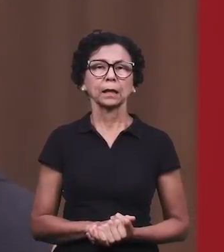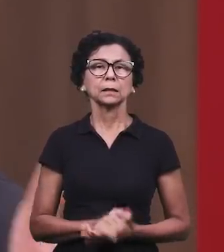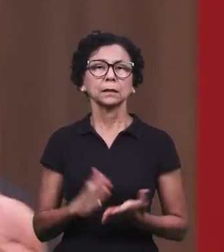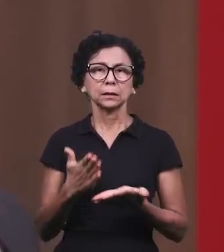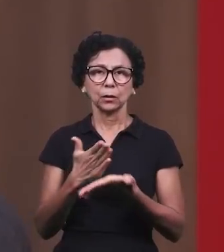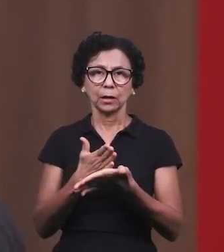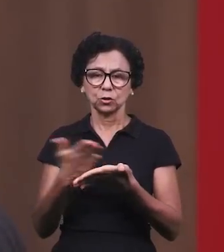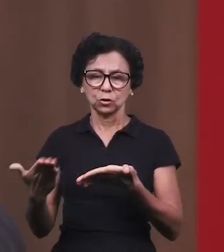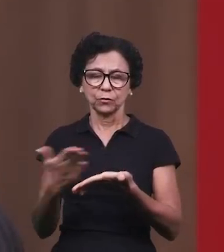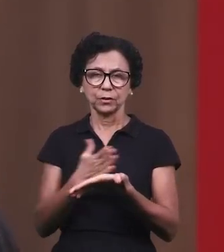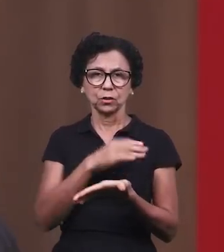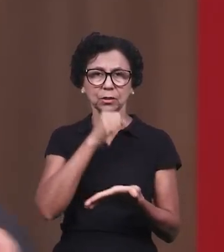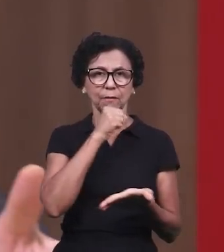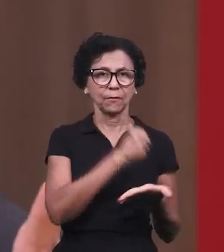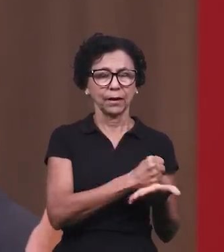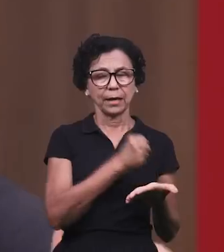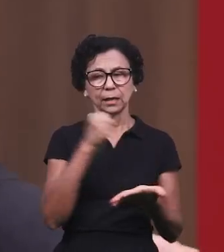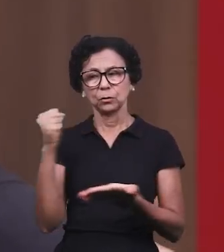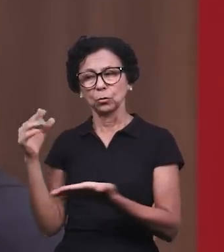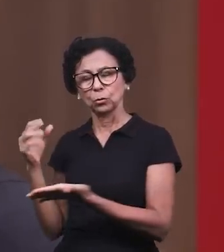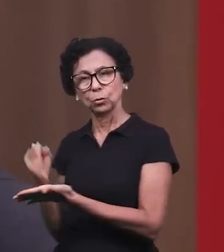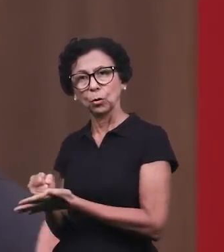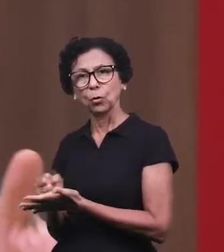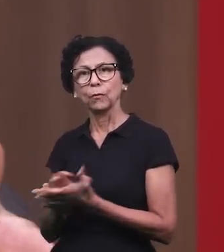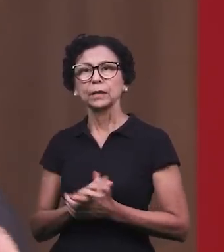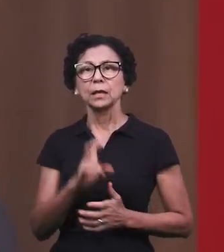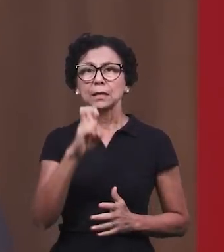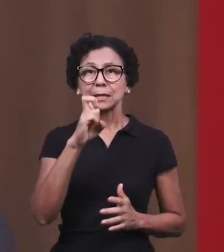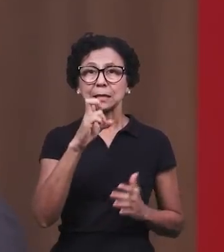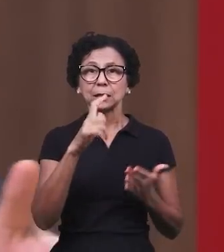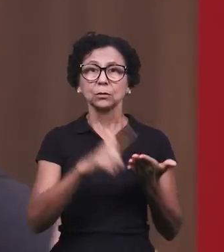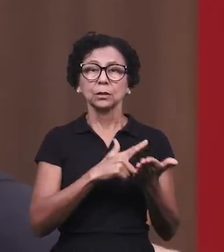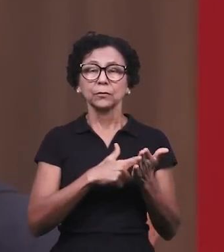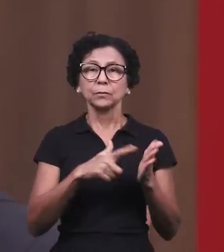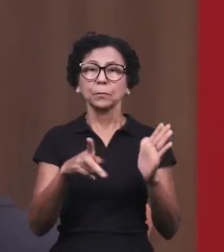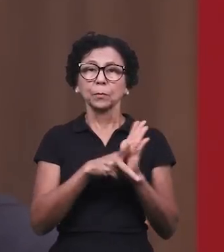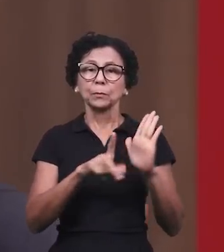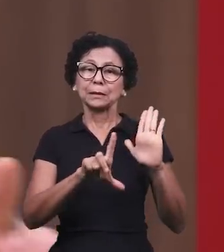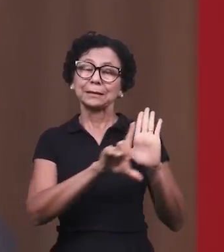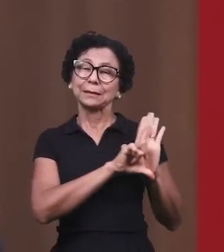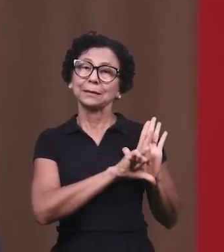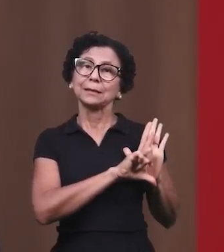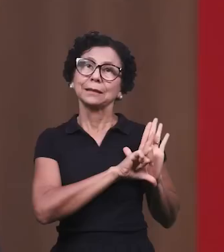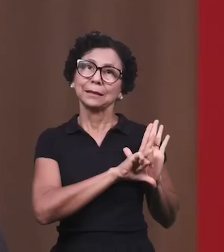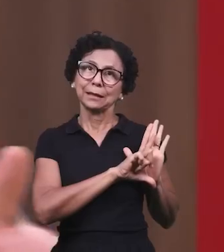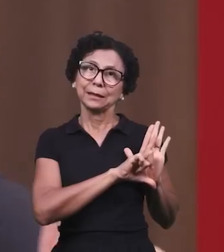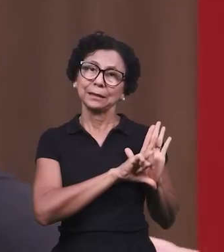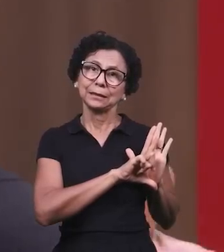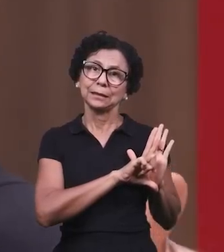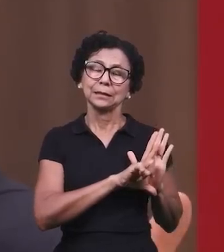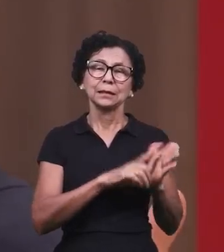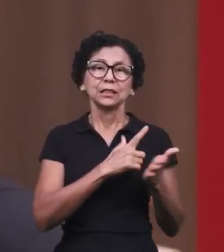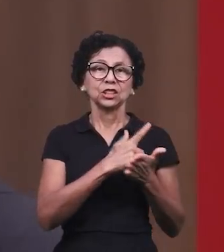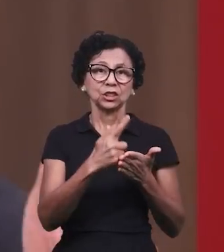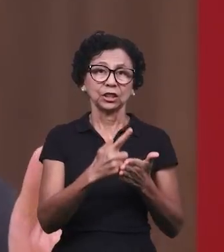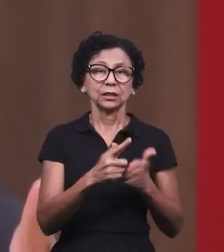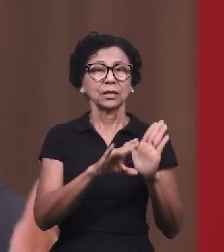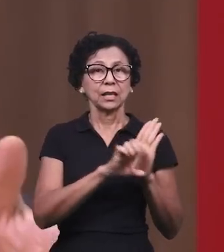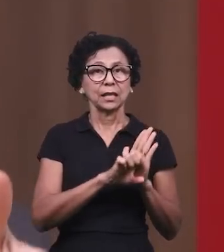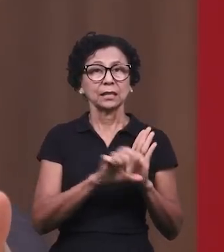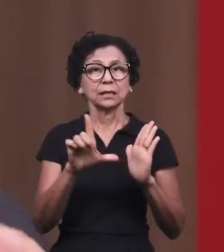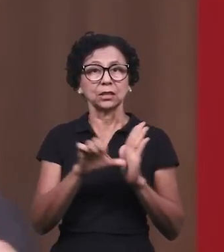né? Velho e Novo Testamento. Tem os 5 livros da lei. Nós entramos no livro da lei,